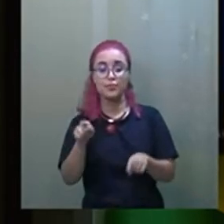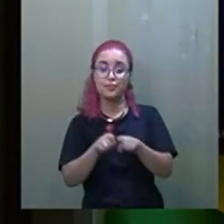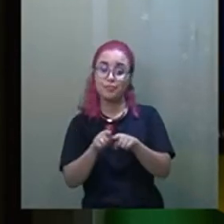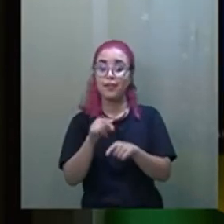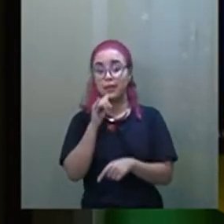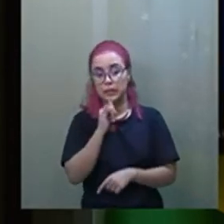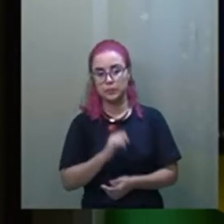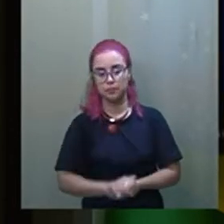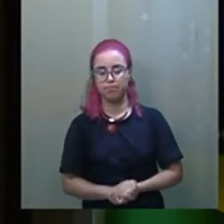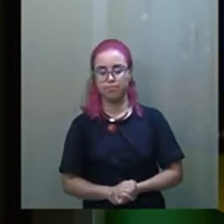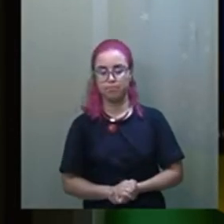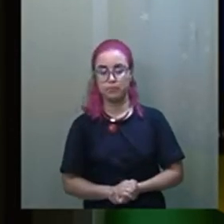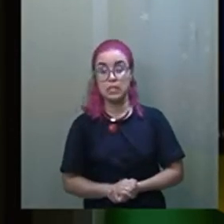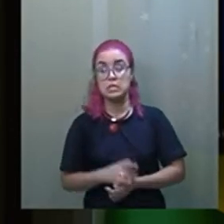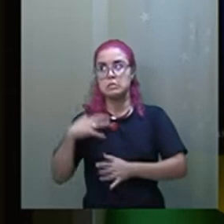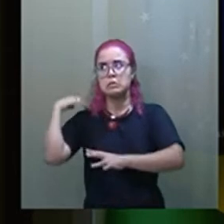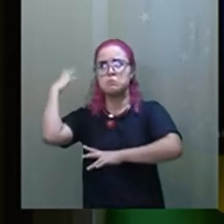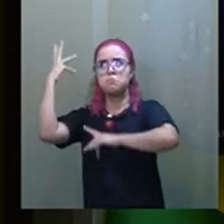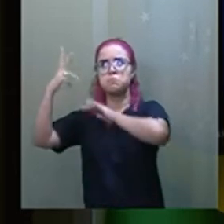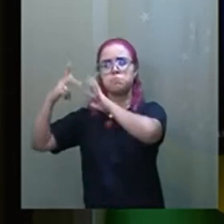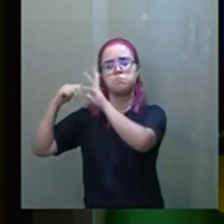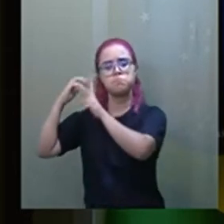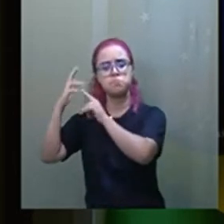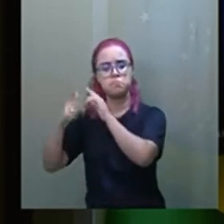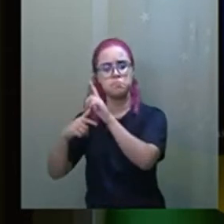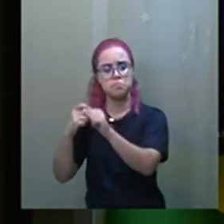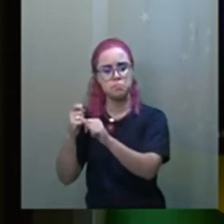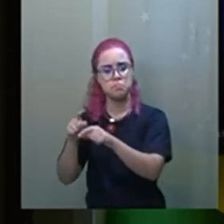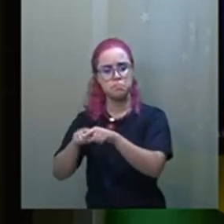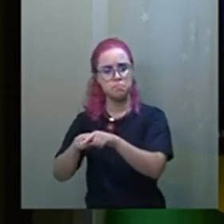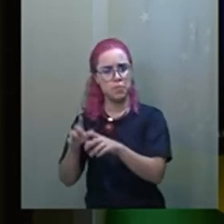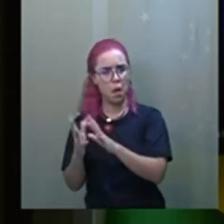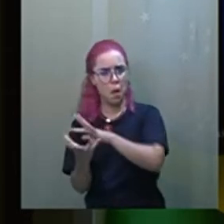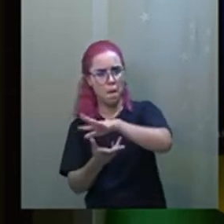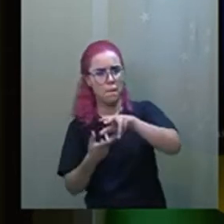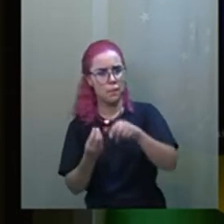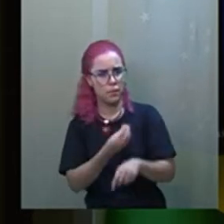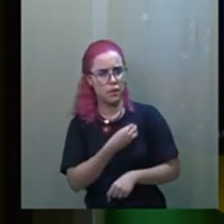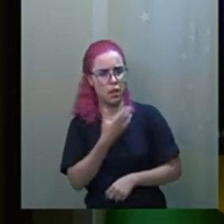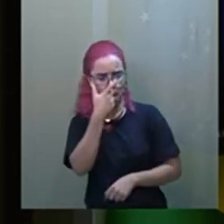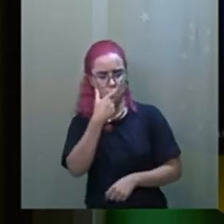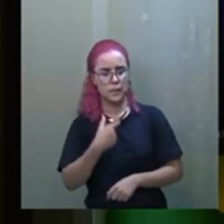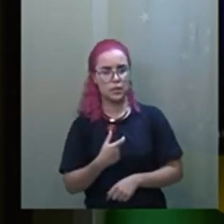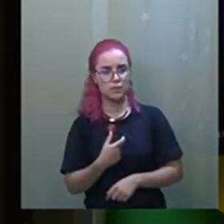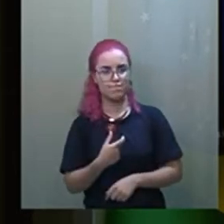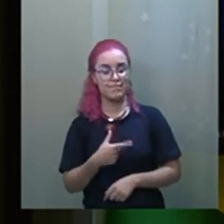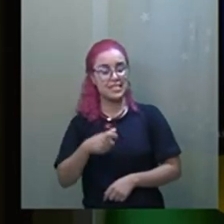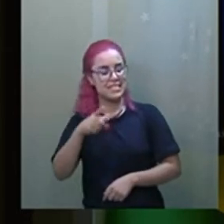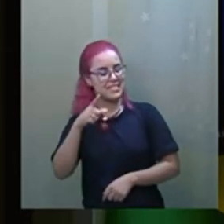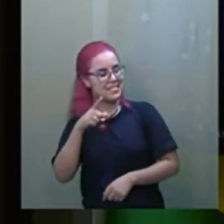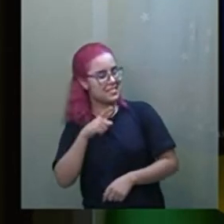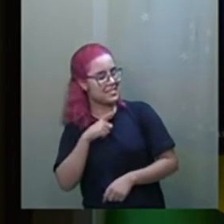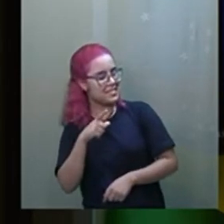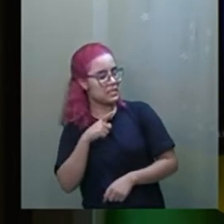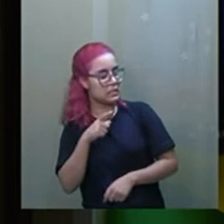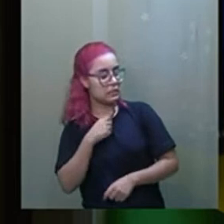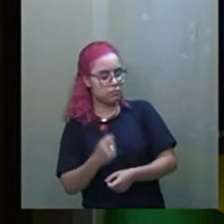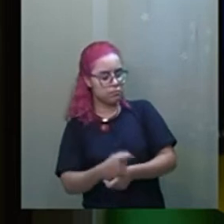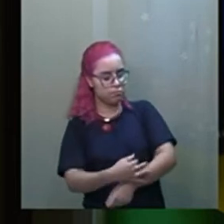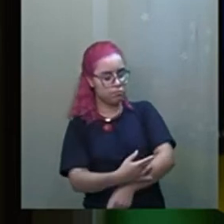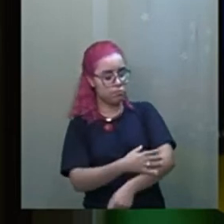novidade, ela pode ter efeitos colaterais que requer tempo para a correta